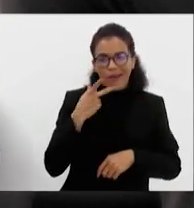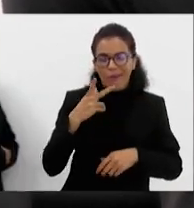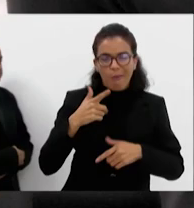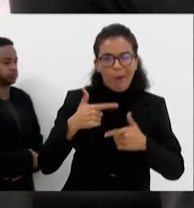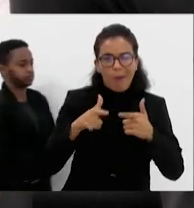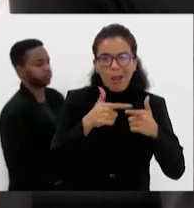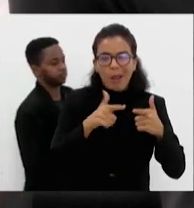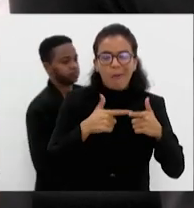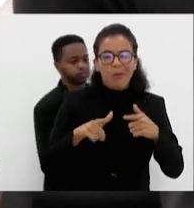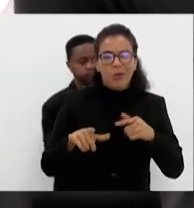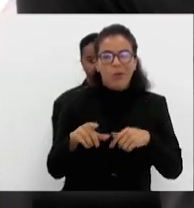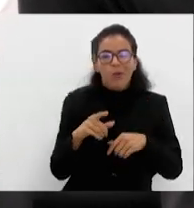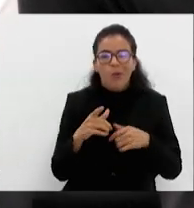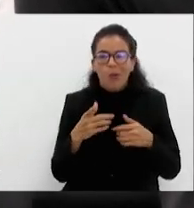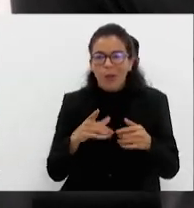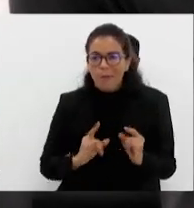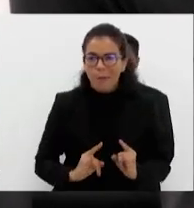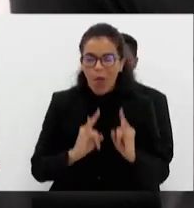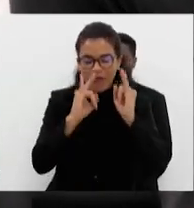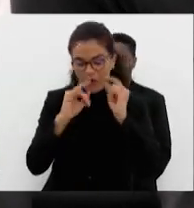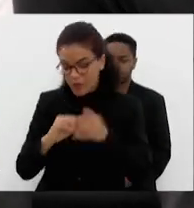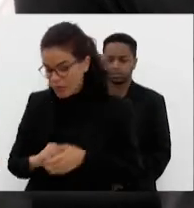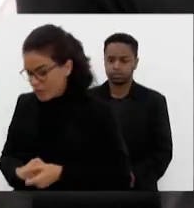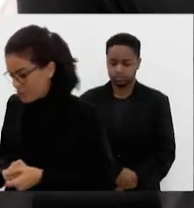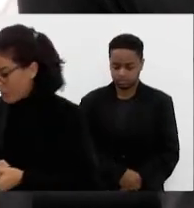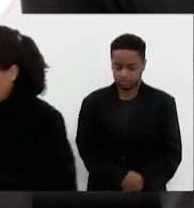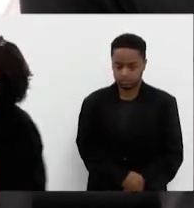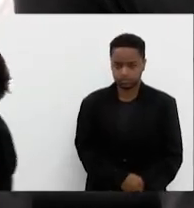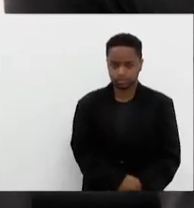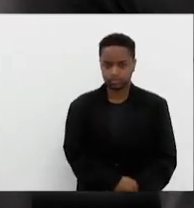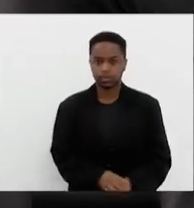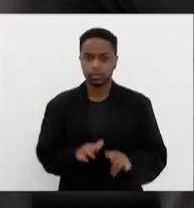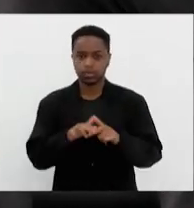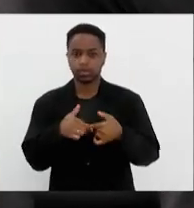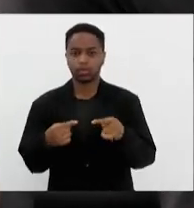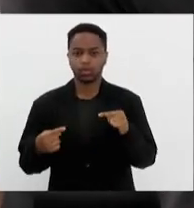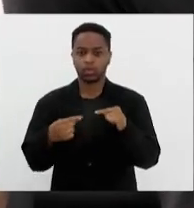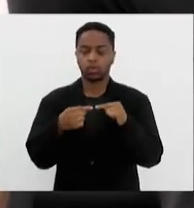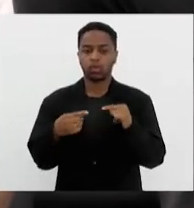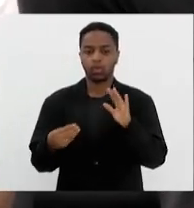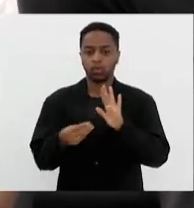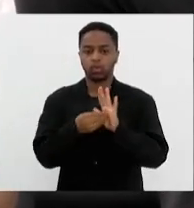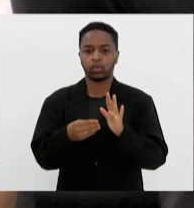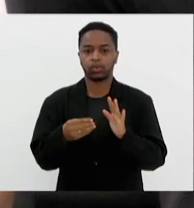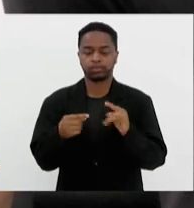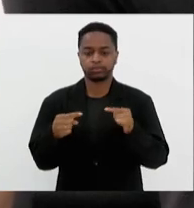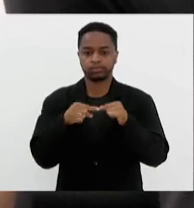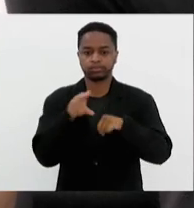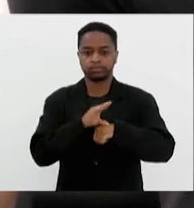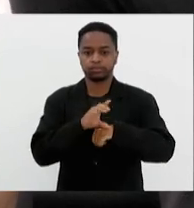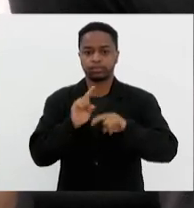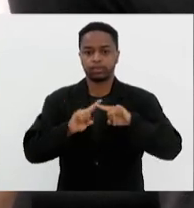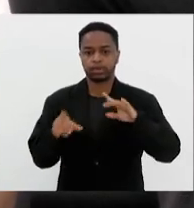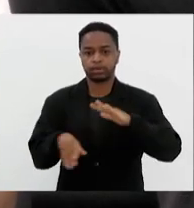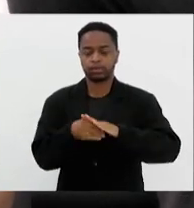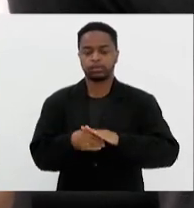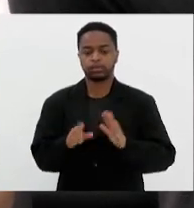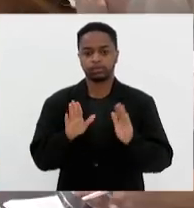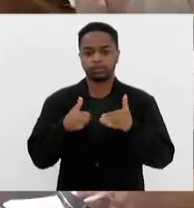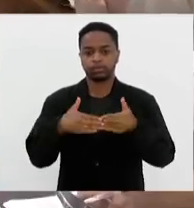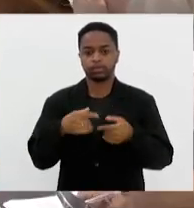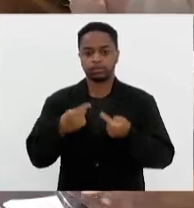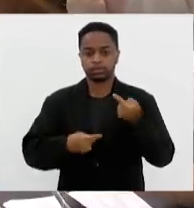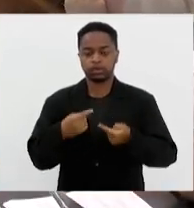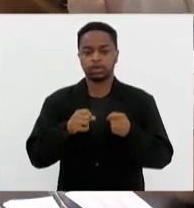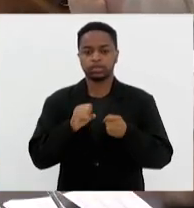gente fez a supressão, por isso ficou constitucionalidade com emenda. Em discussão. Não havendo quem queira discutir, encerrada a discussão. Em votação,